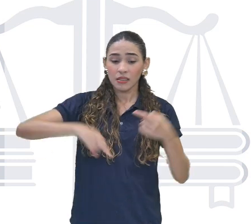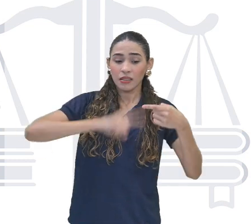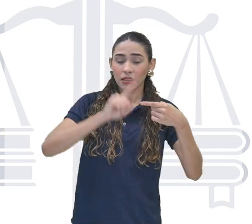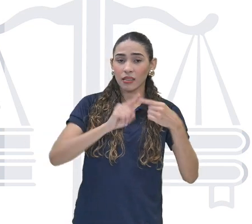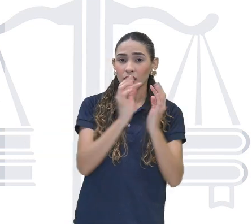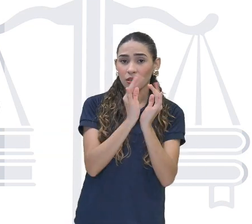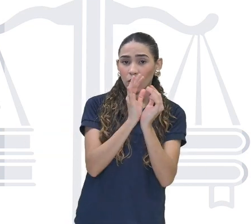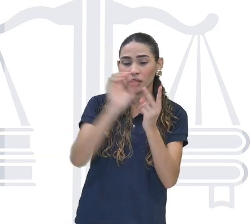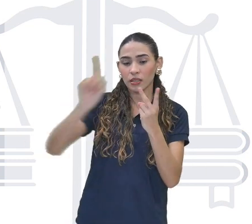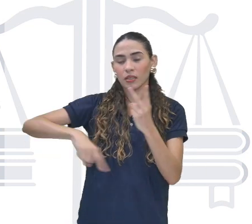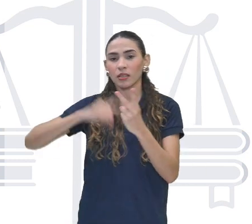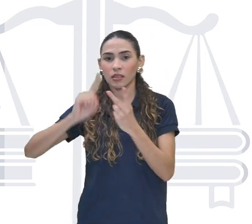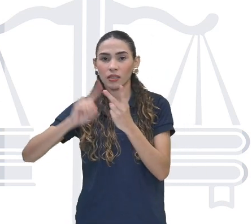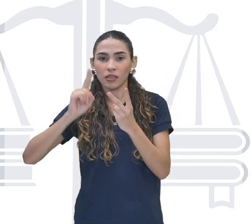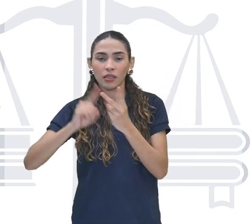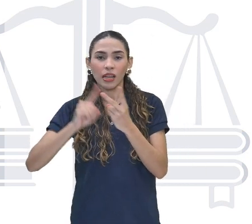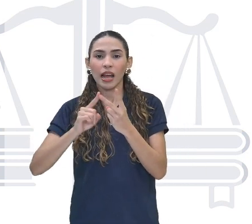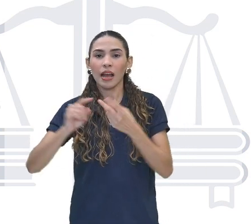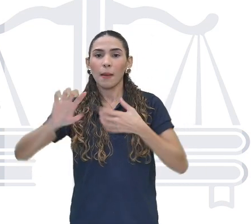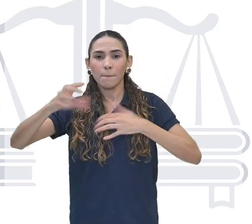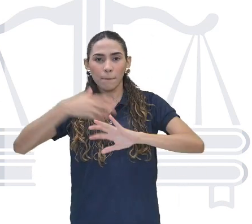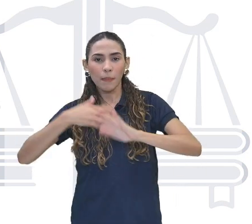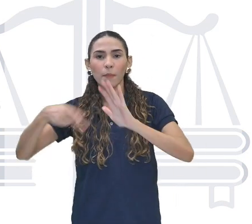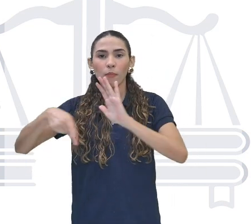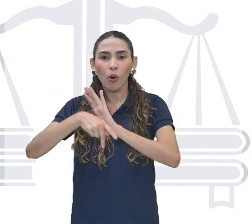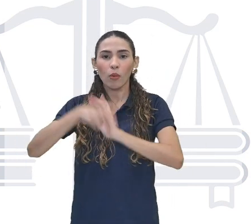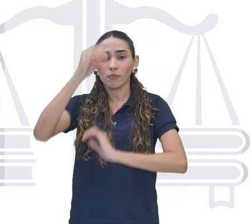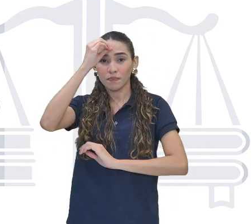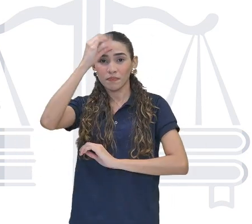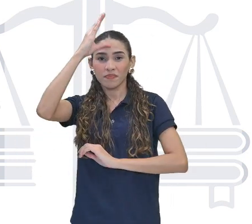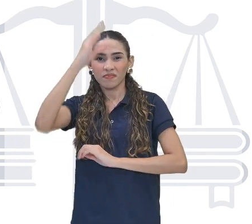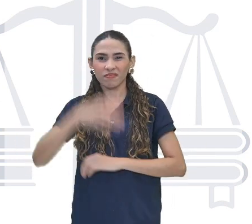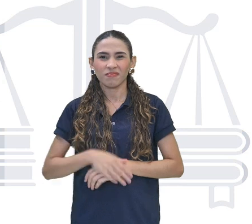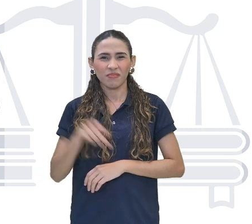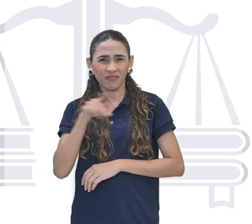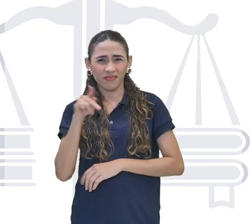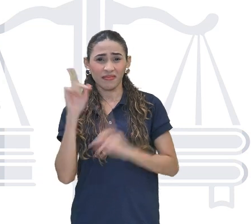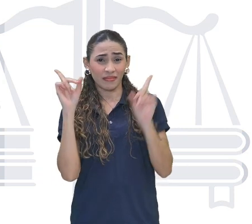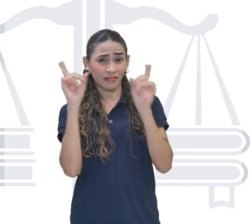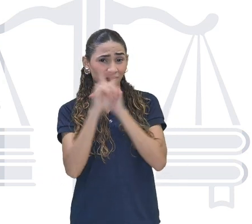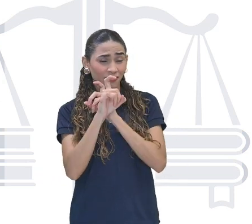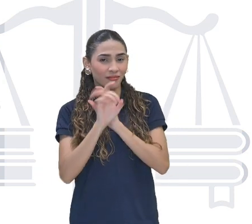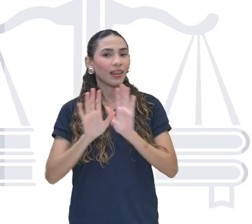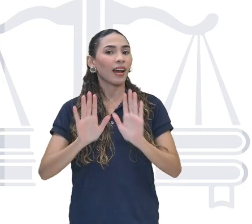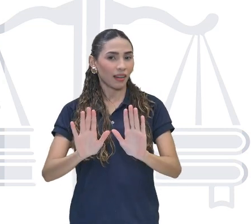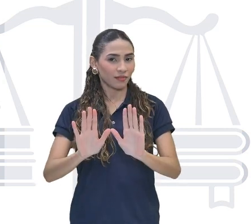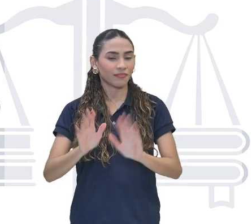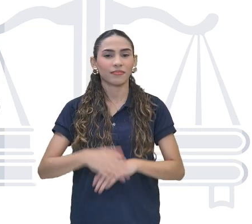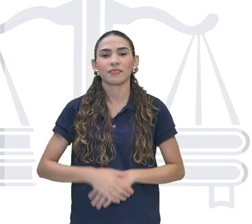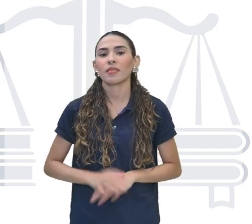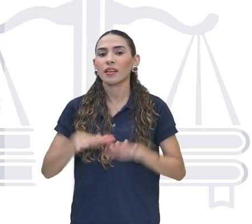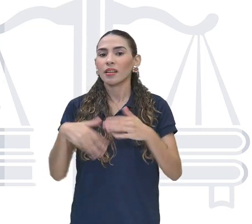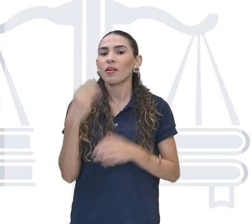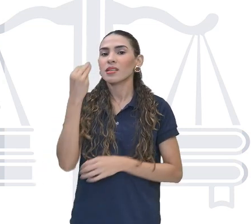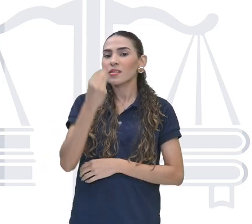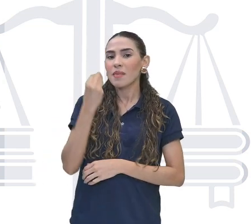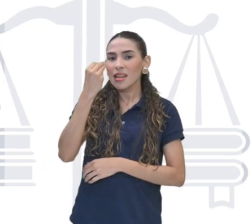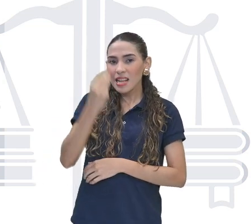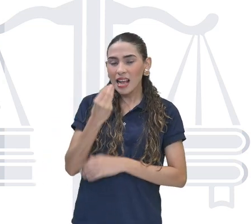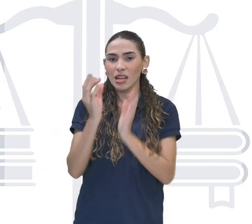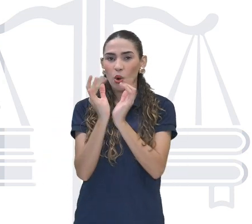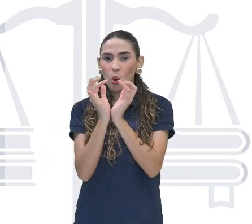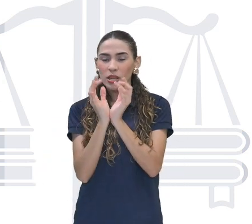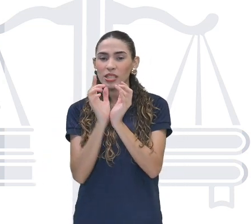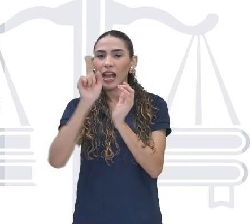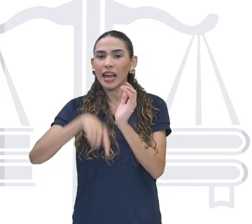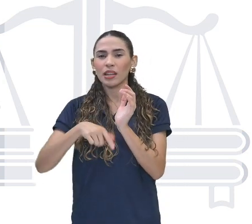quanto as experiências afetivas conscientes. Professor, agora ficou difícil, calma. As experiências cognitivas é tudo aquilo